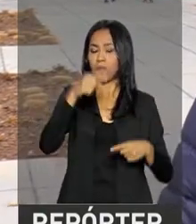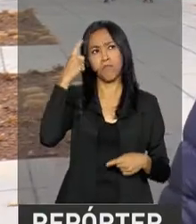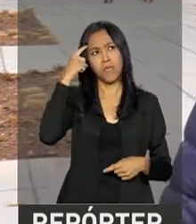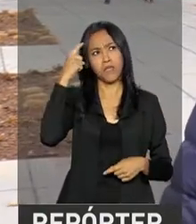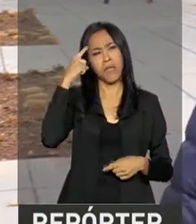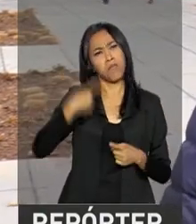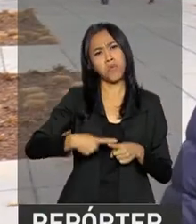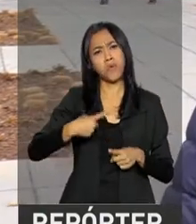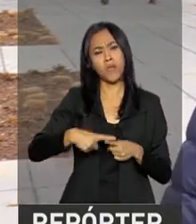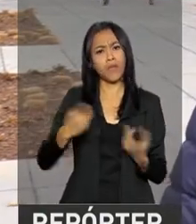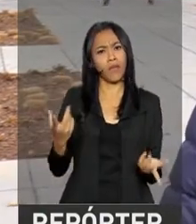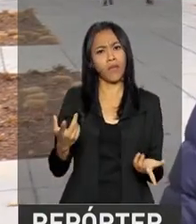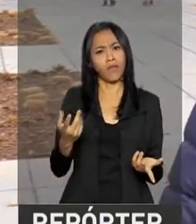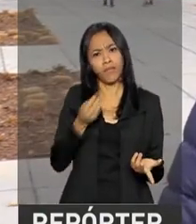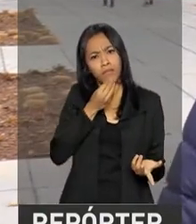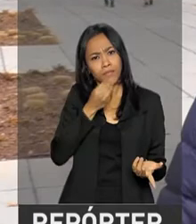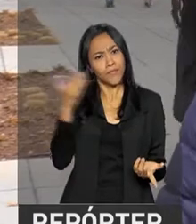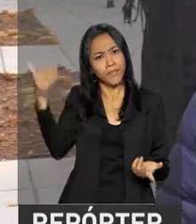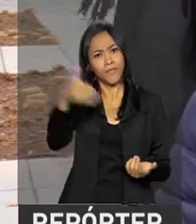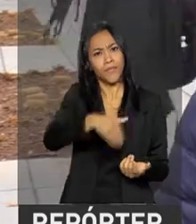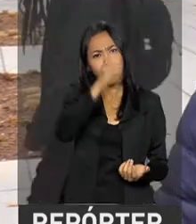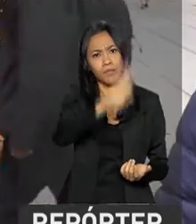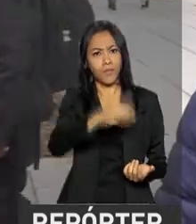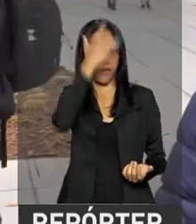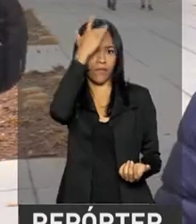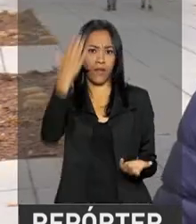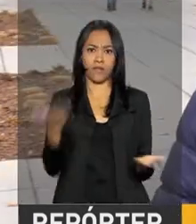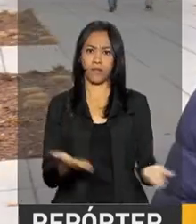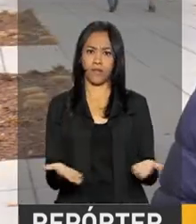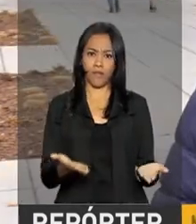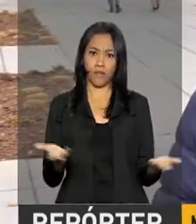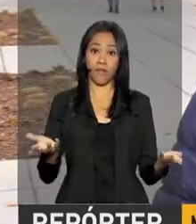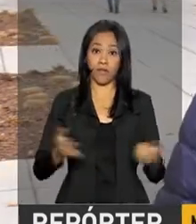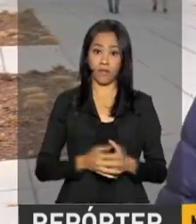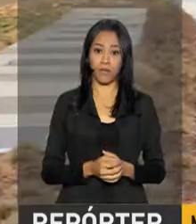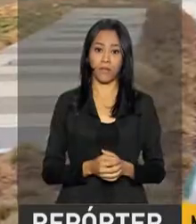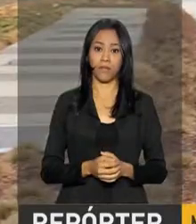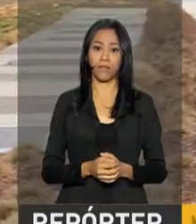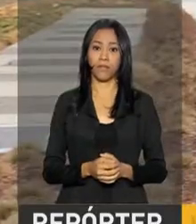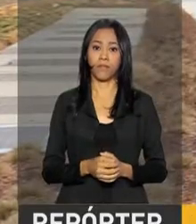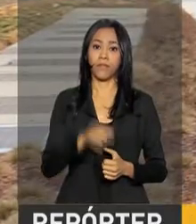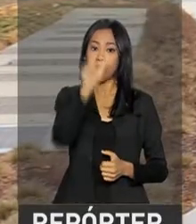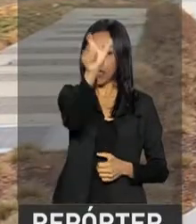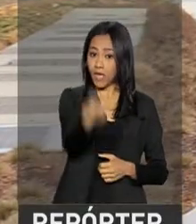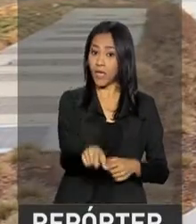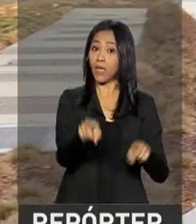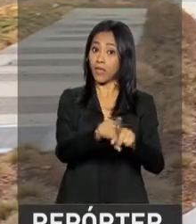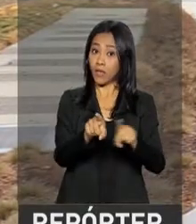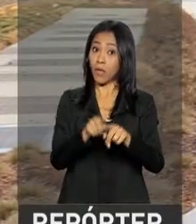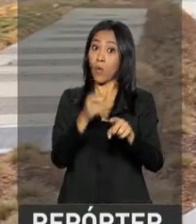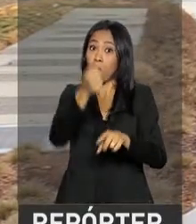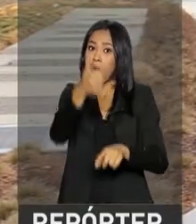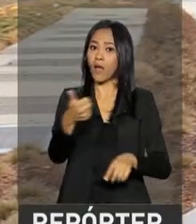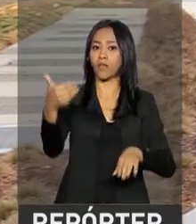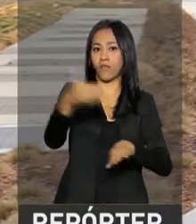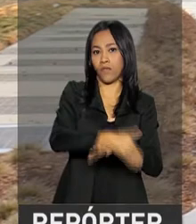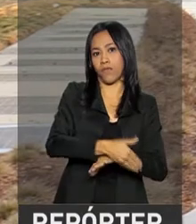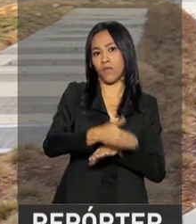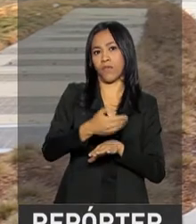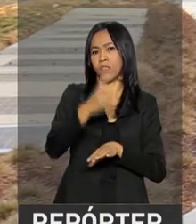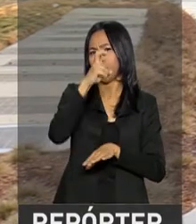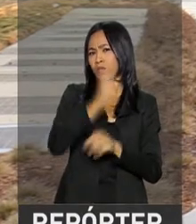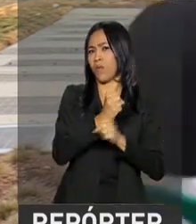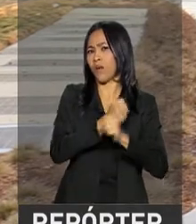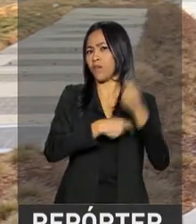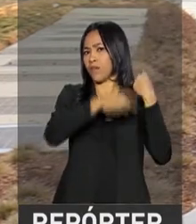por que não ir vai ser tão fácil mônaco é o videogame da crise filipe diz que quase foi o brasil cinco anos